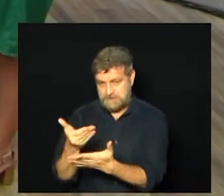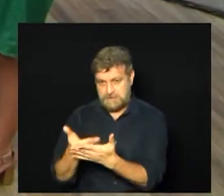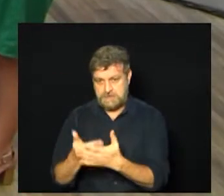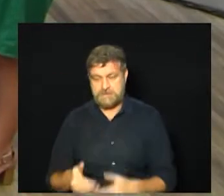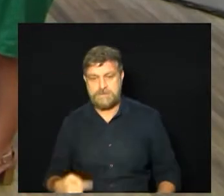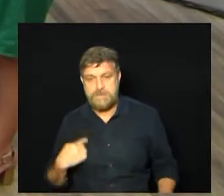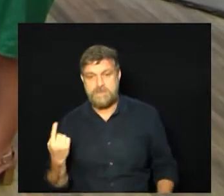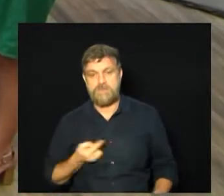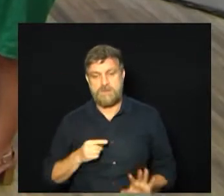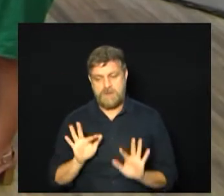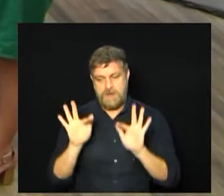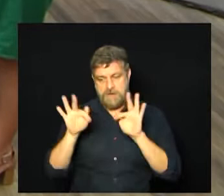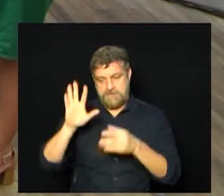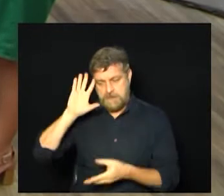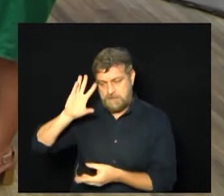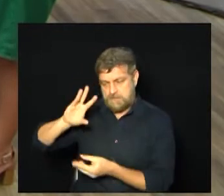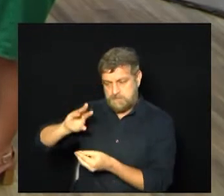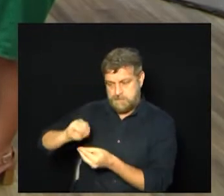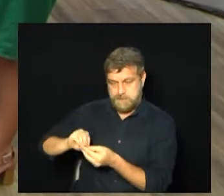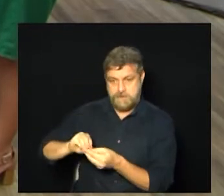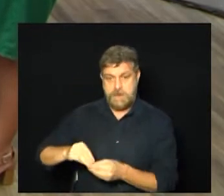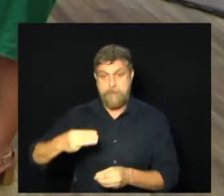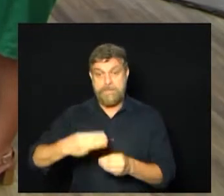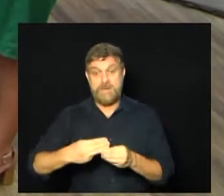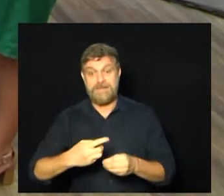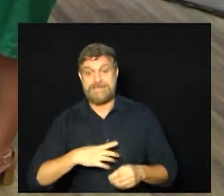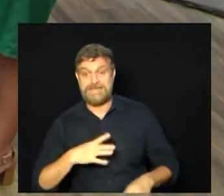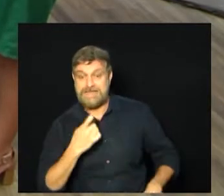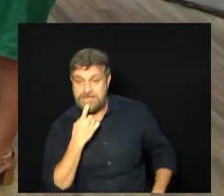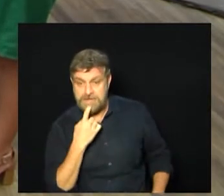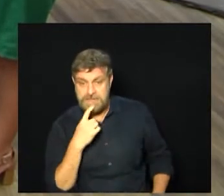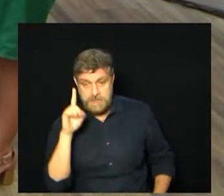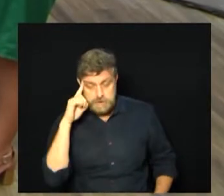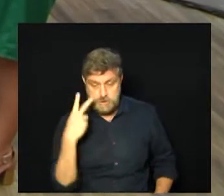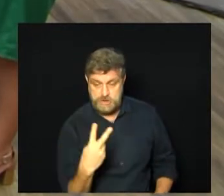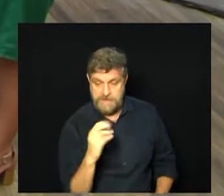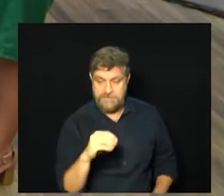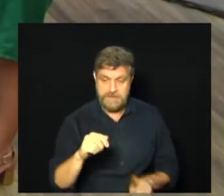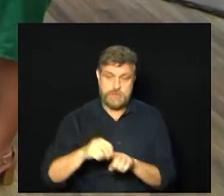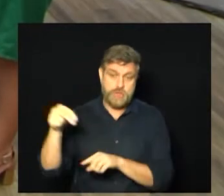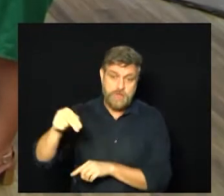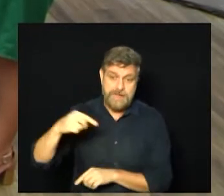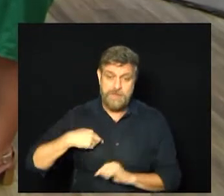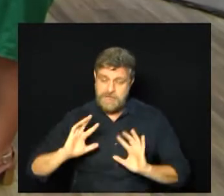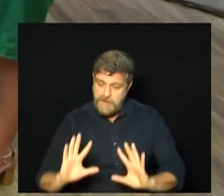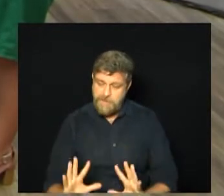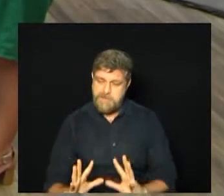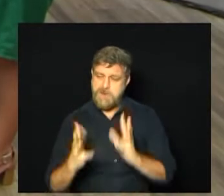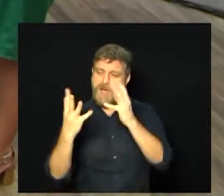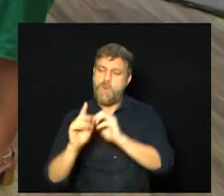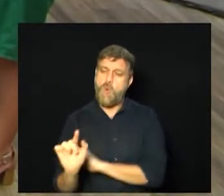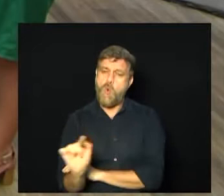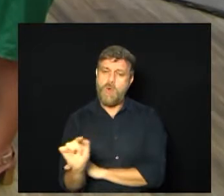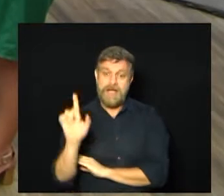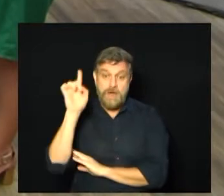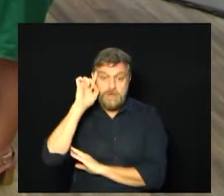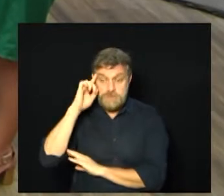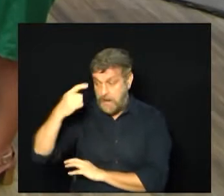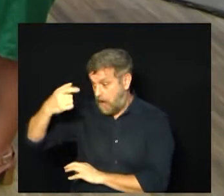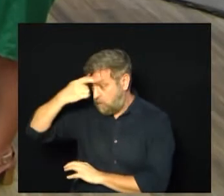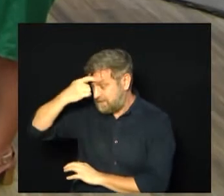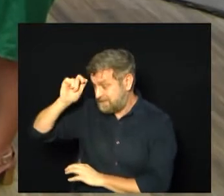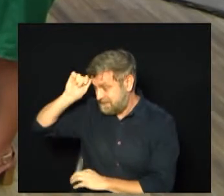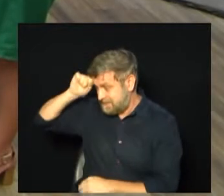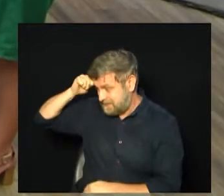para nós encerrarmos as notícias da metrópole de Campinas, dia 20 de novembro nós celebramos, o Dia da Consciência